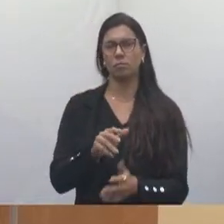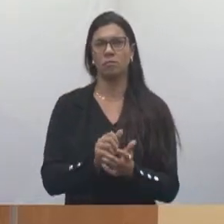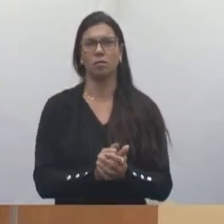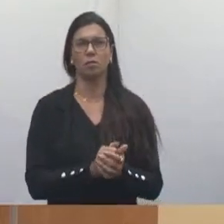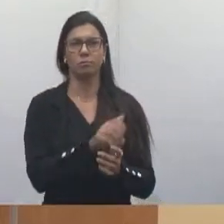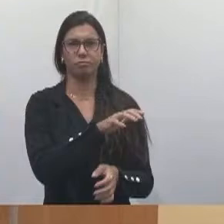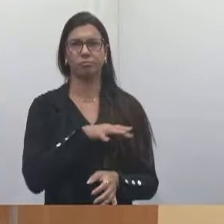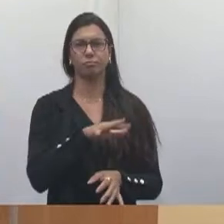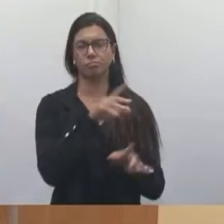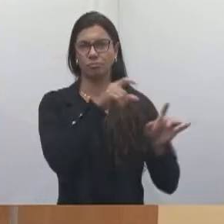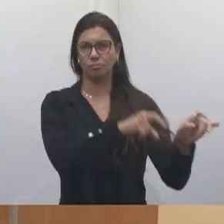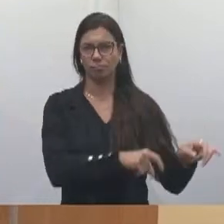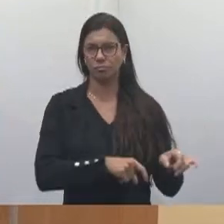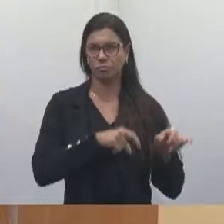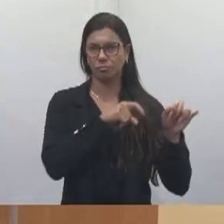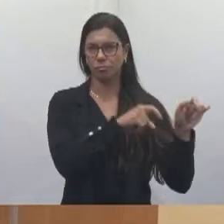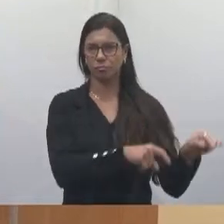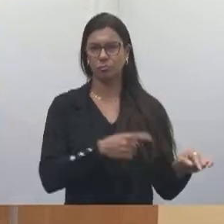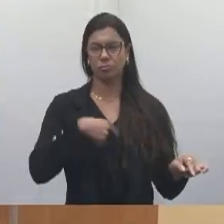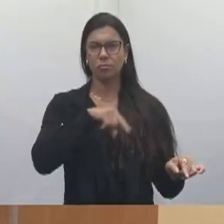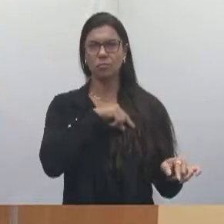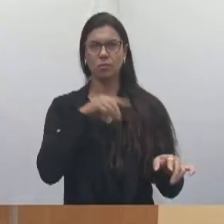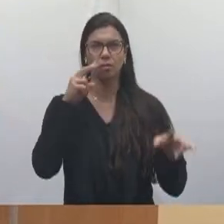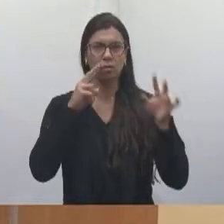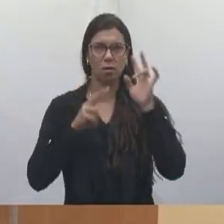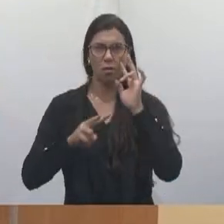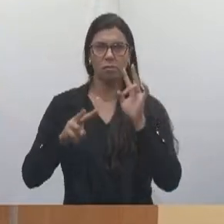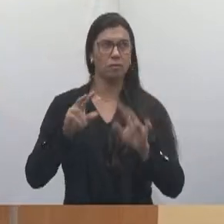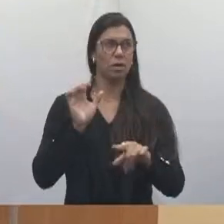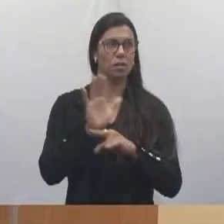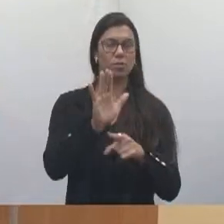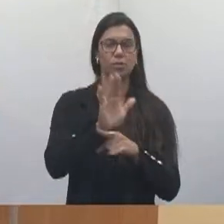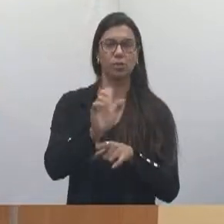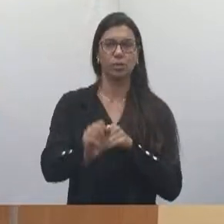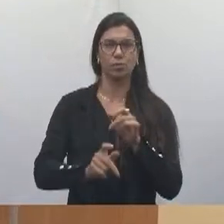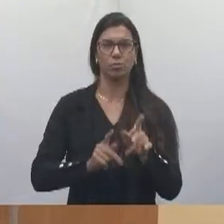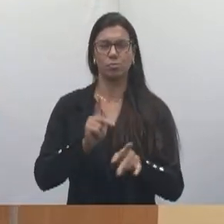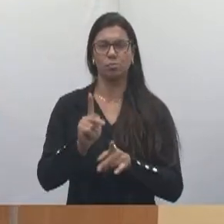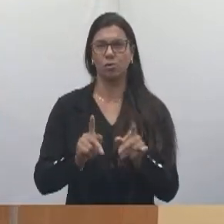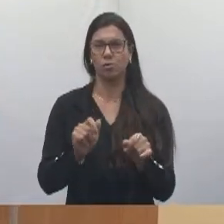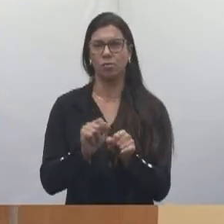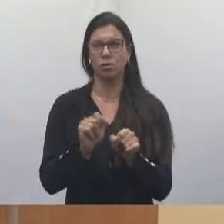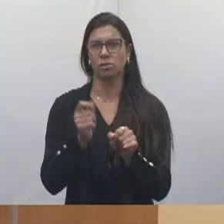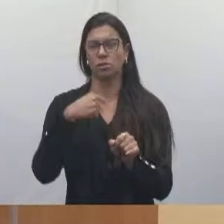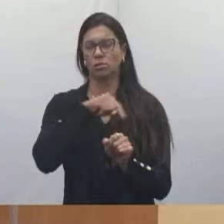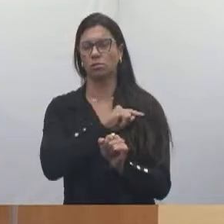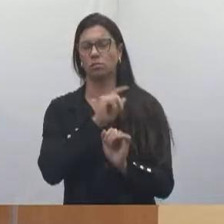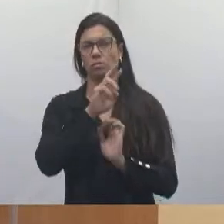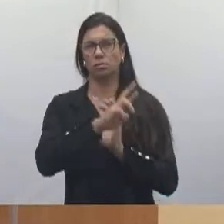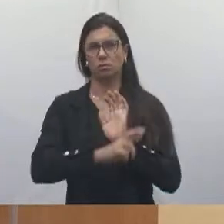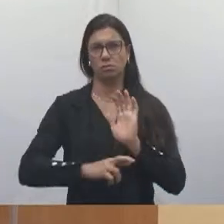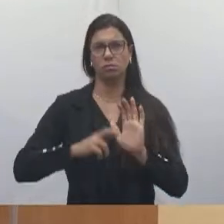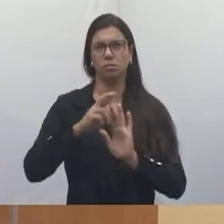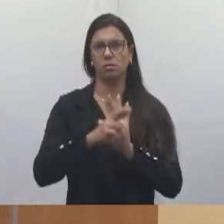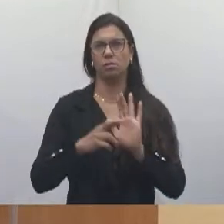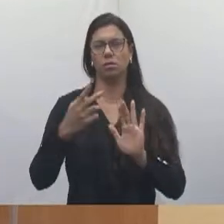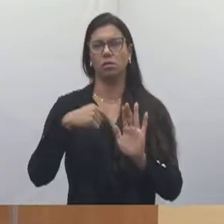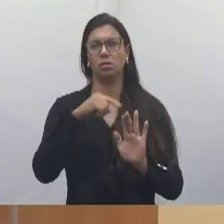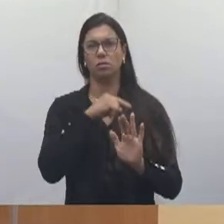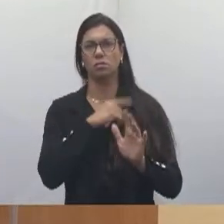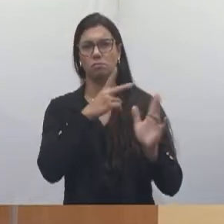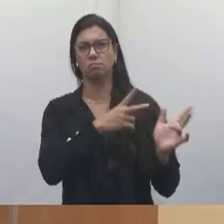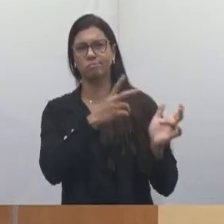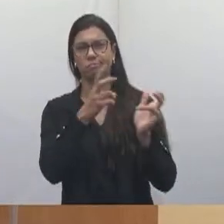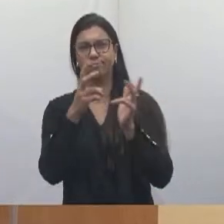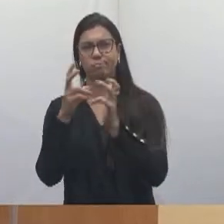gente percorre diariamente, atendendo o povo, atendendo a população, fazendo a nossa fiscalização, e a gente passa a